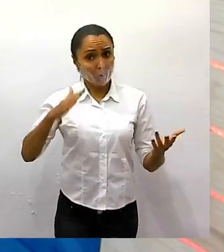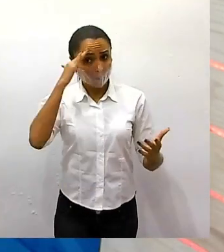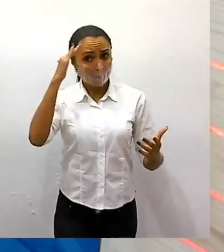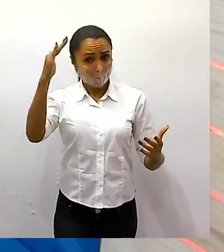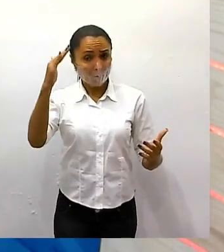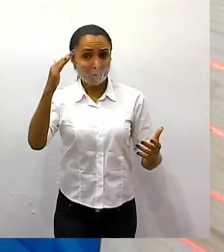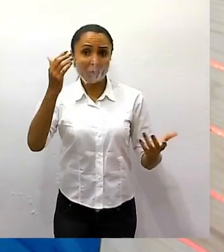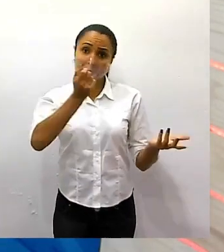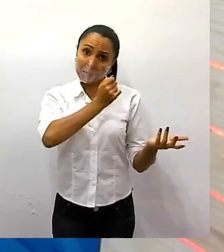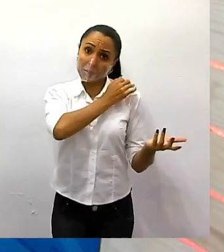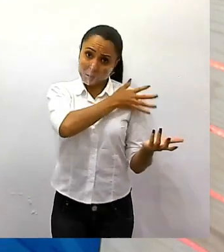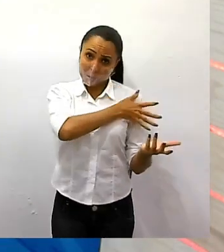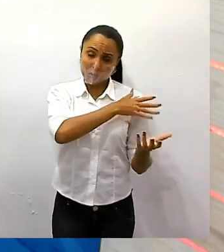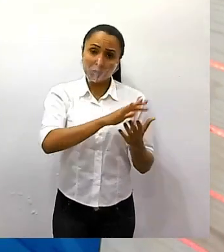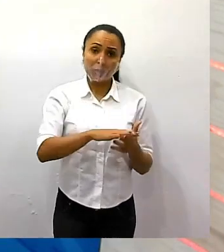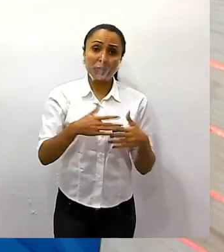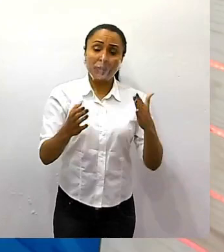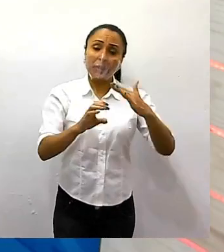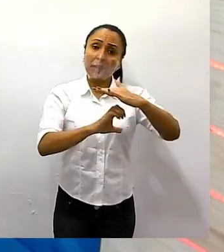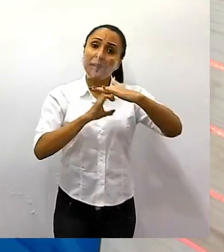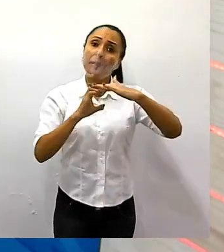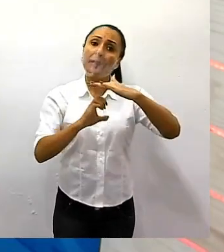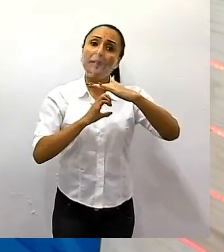questão da Embraer